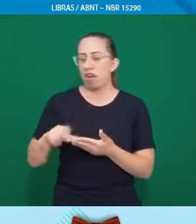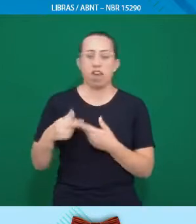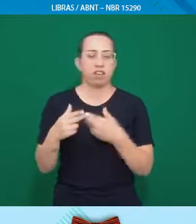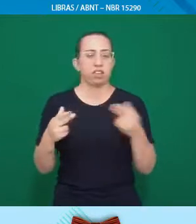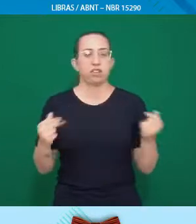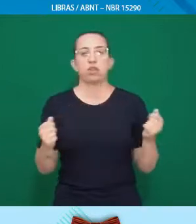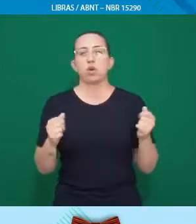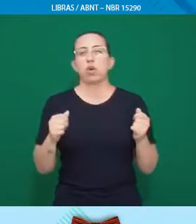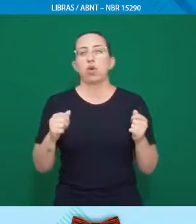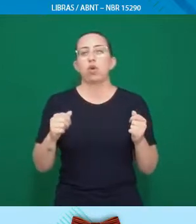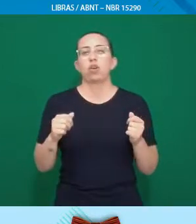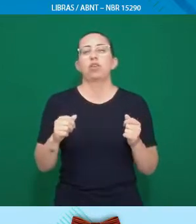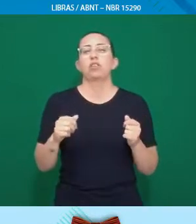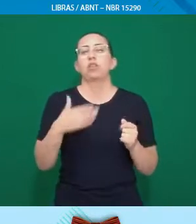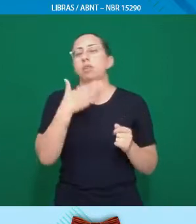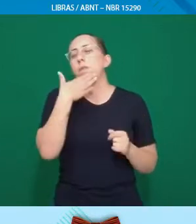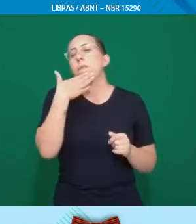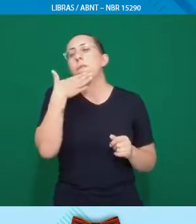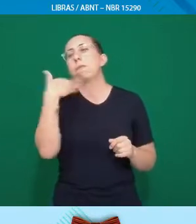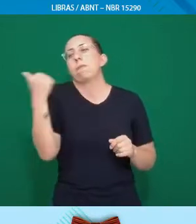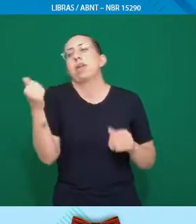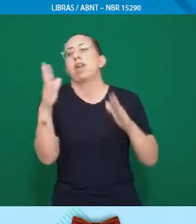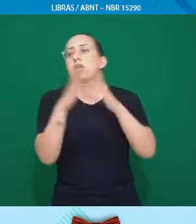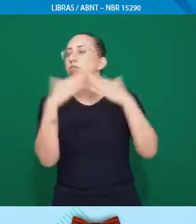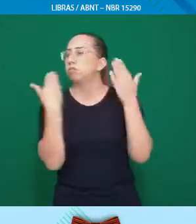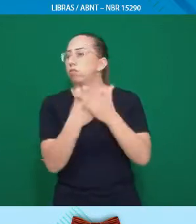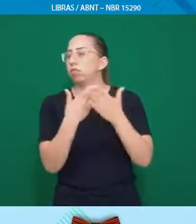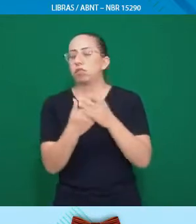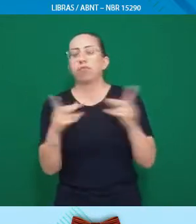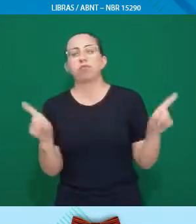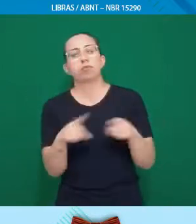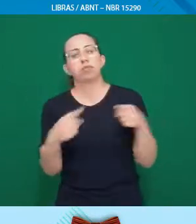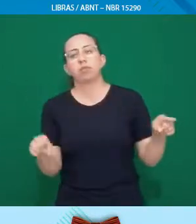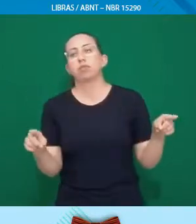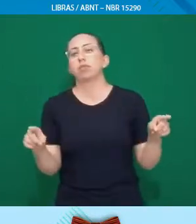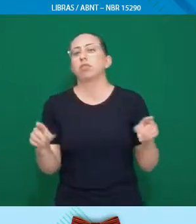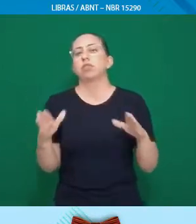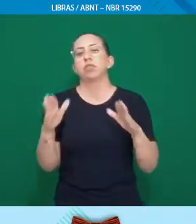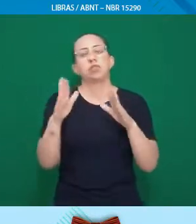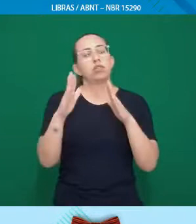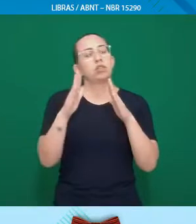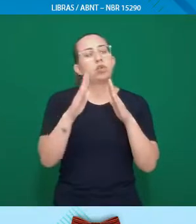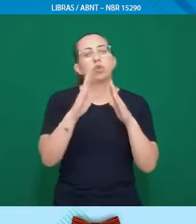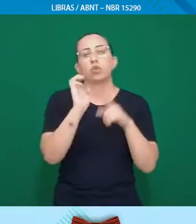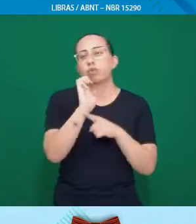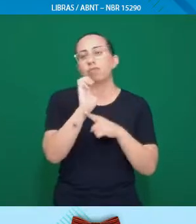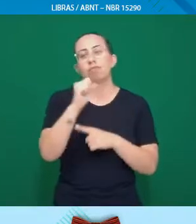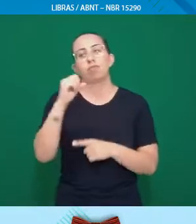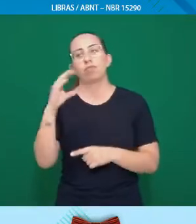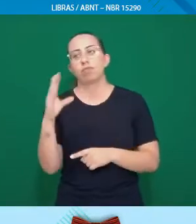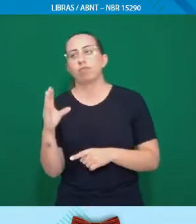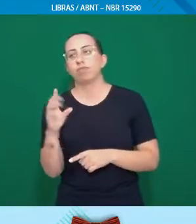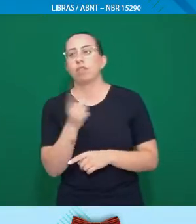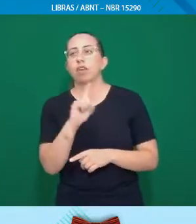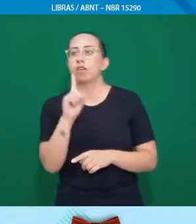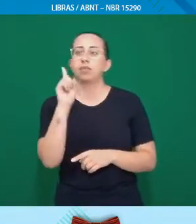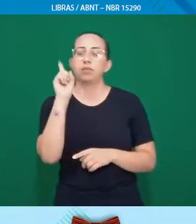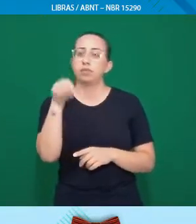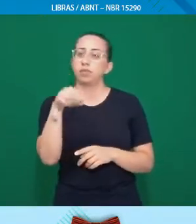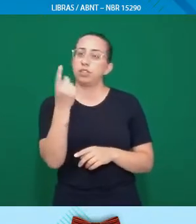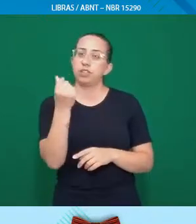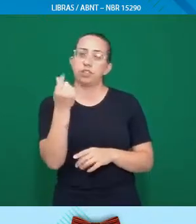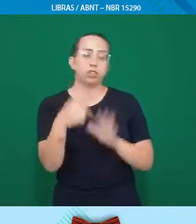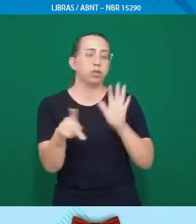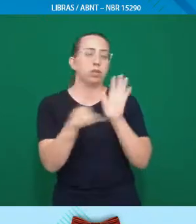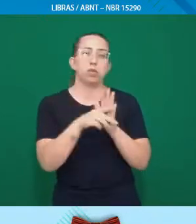sendo hoje considerada uma das melhores e estrutura em todos Oi Karina então não foram recursos